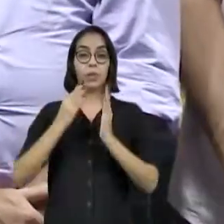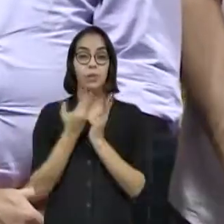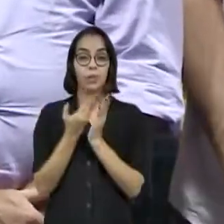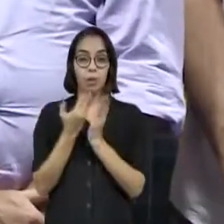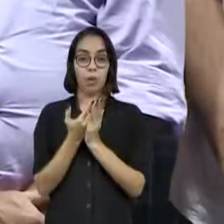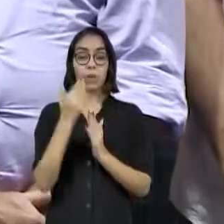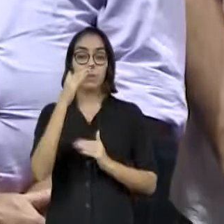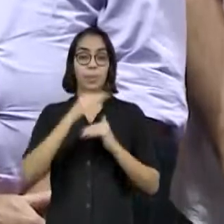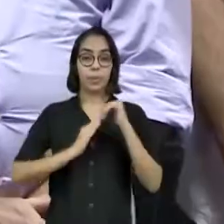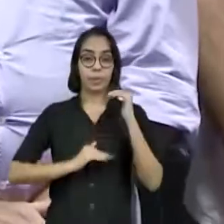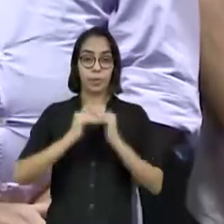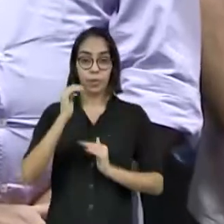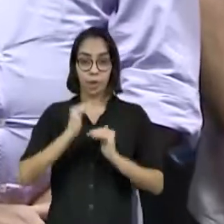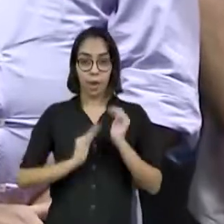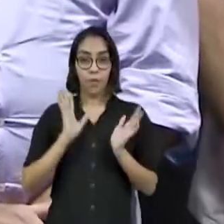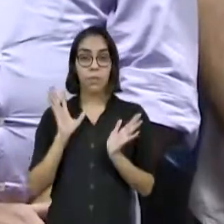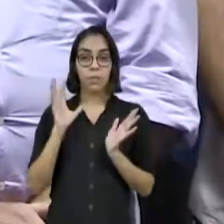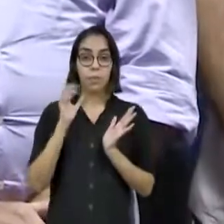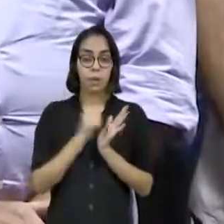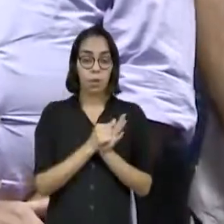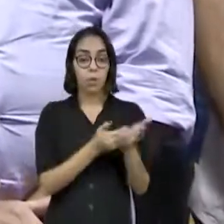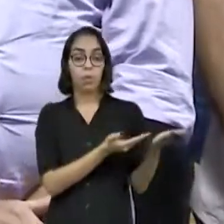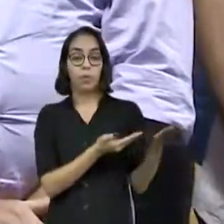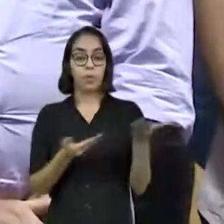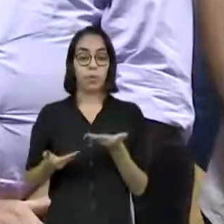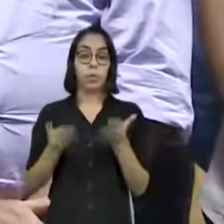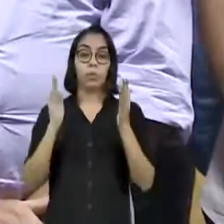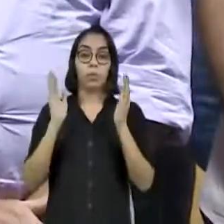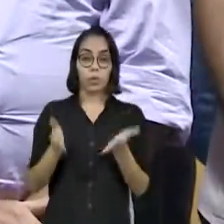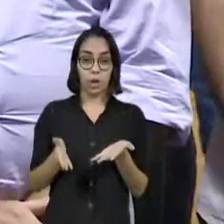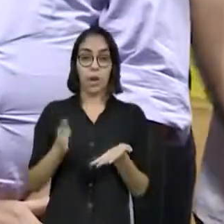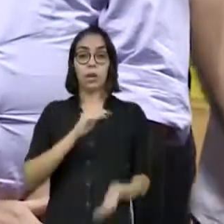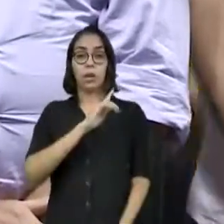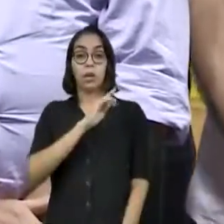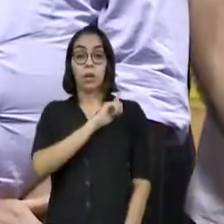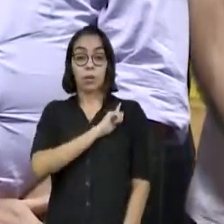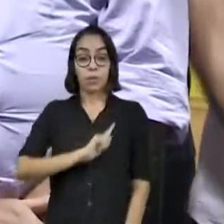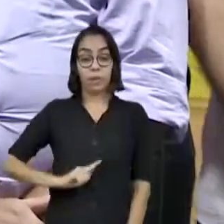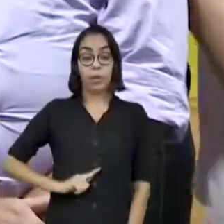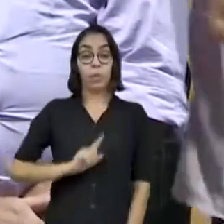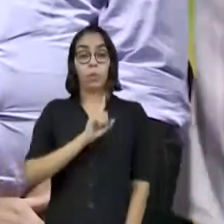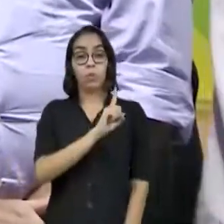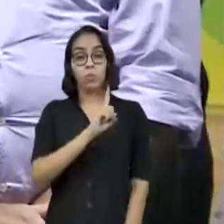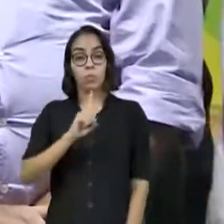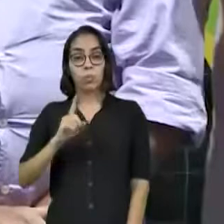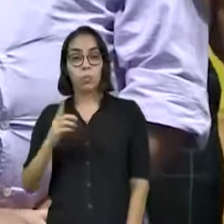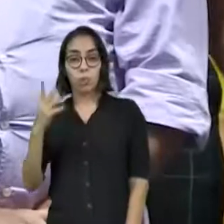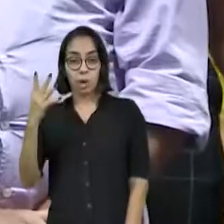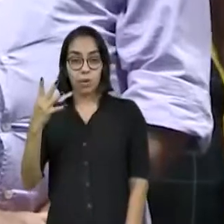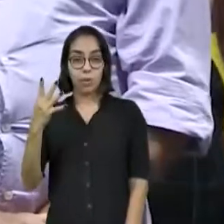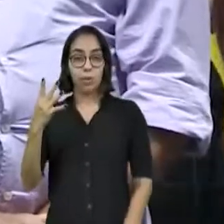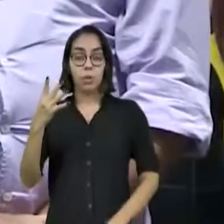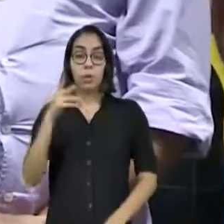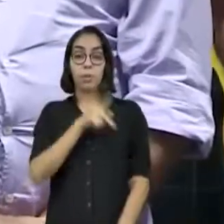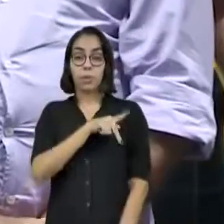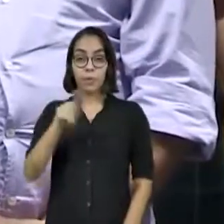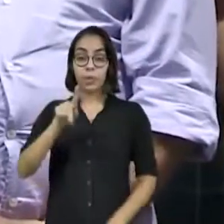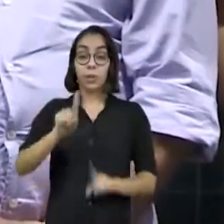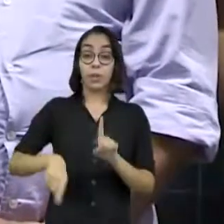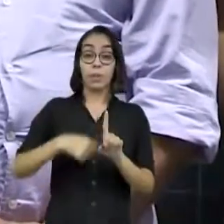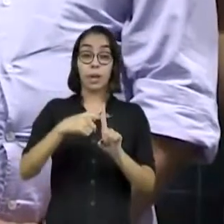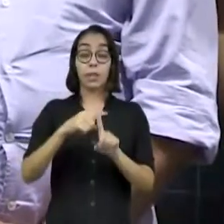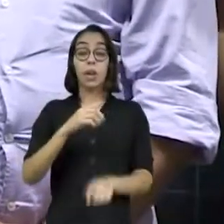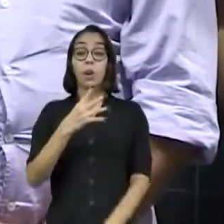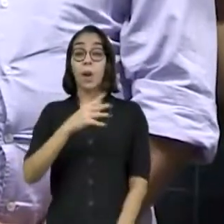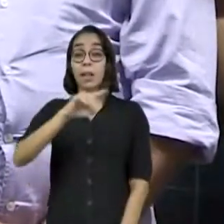profissional. Como a governadora já falou, em média 214 professores, mais de 4 mil alunos